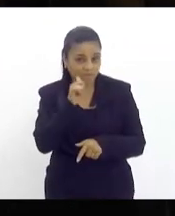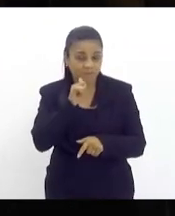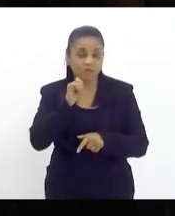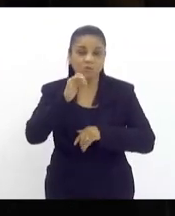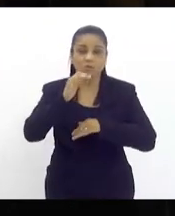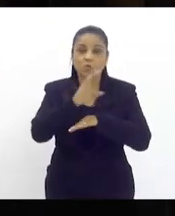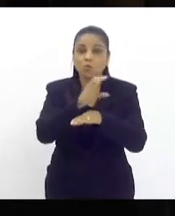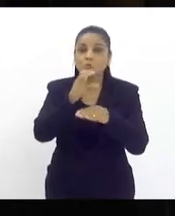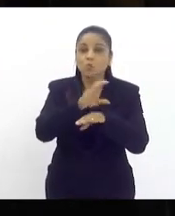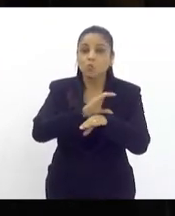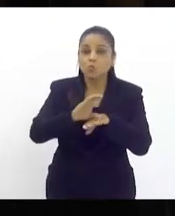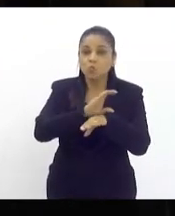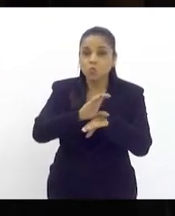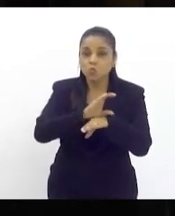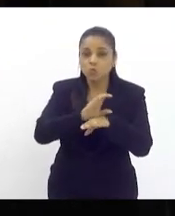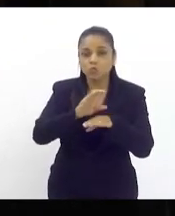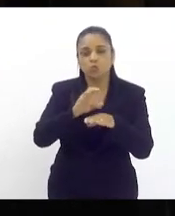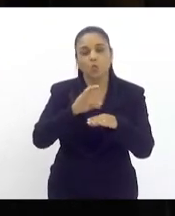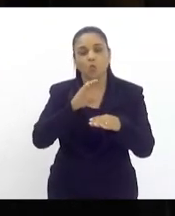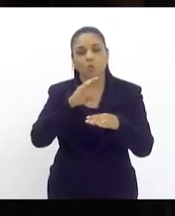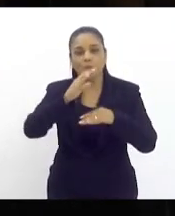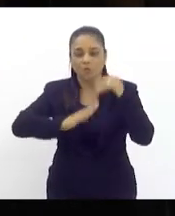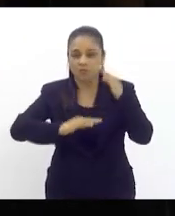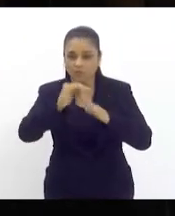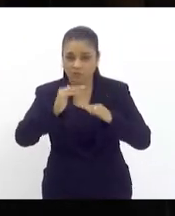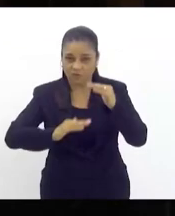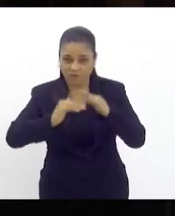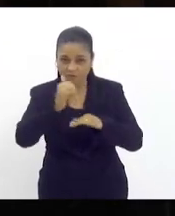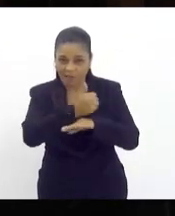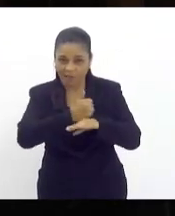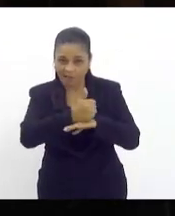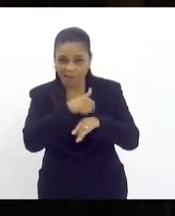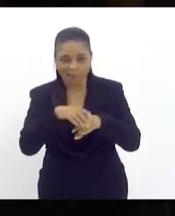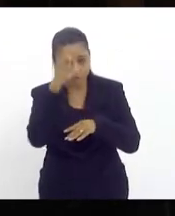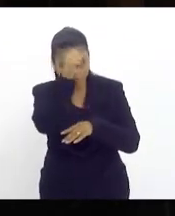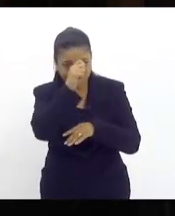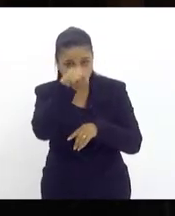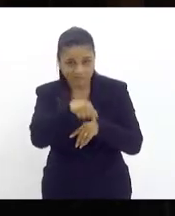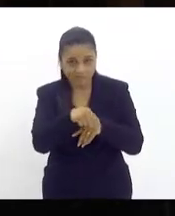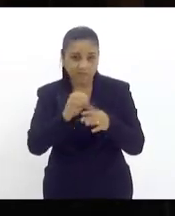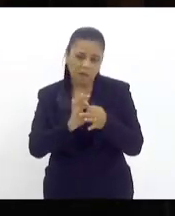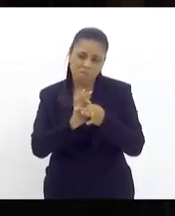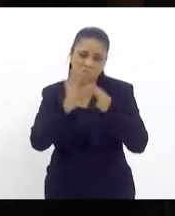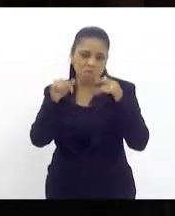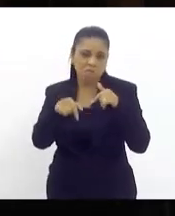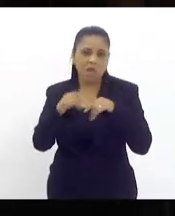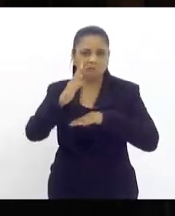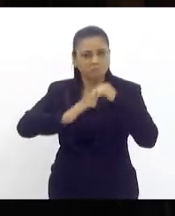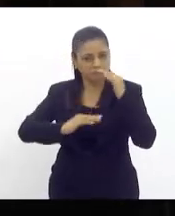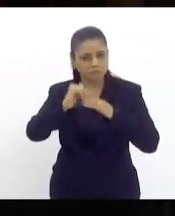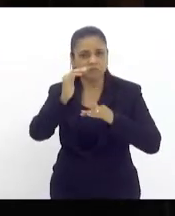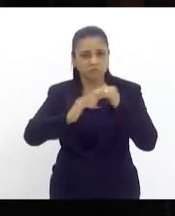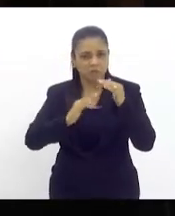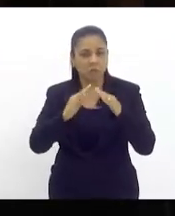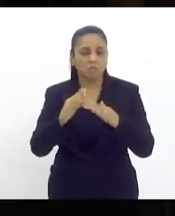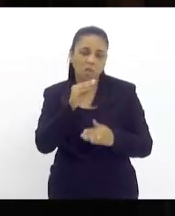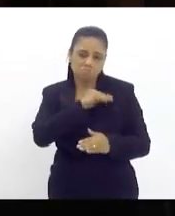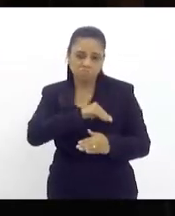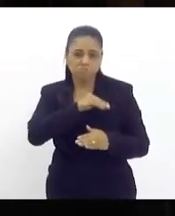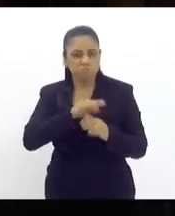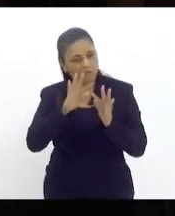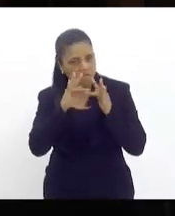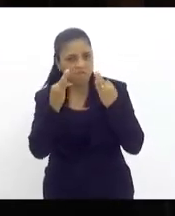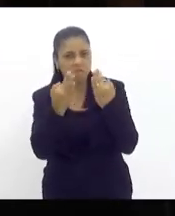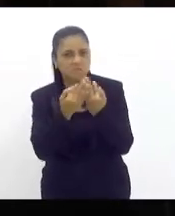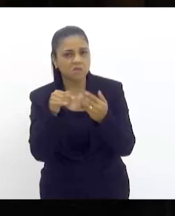profissionalizantes e que ela tem ali a sua liberdade seja profissional para que possa sustentar a sua própria família